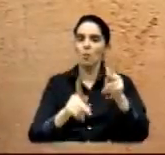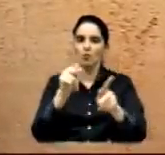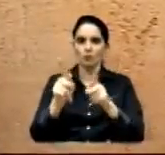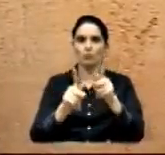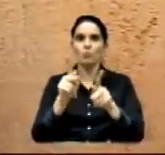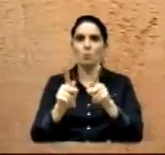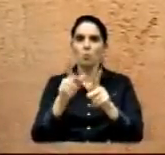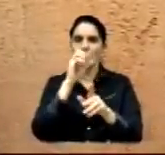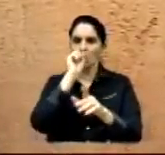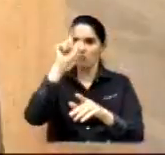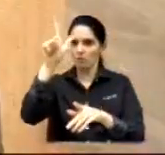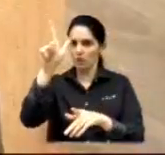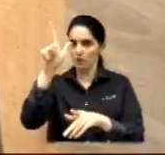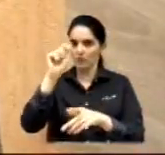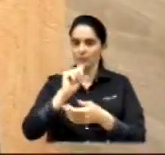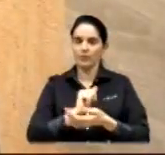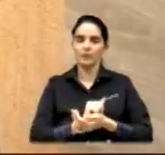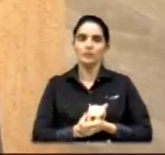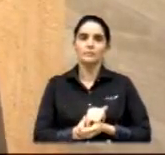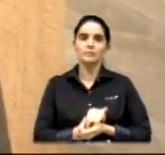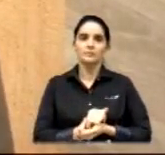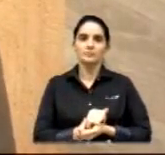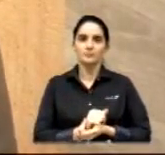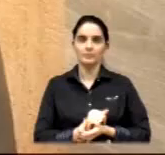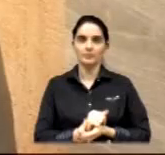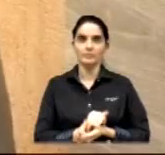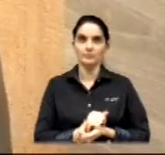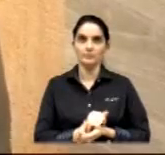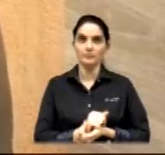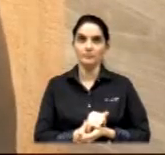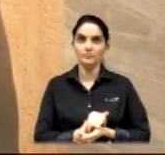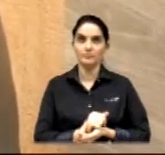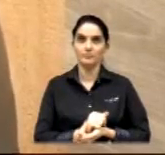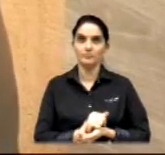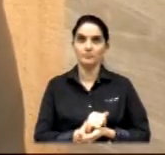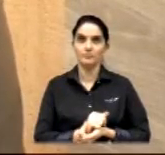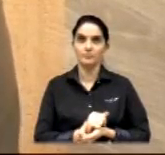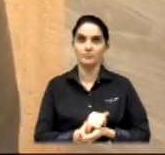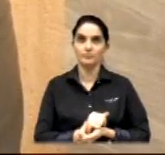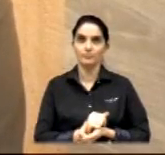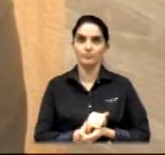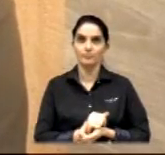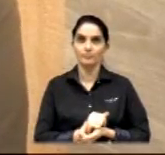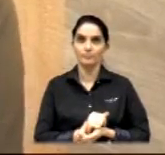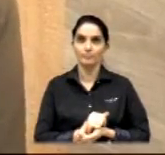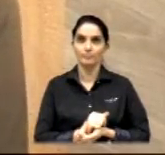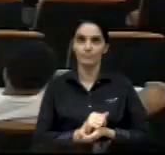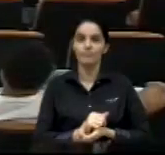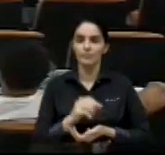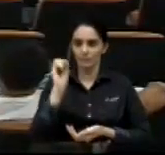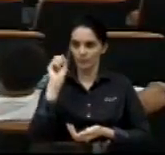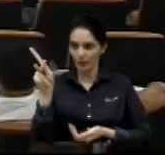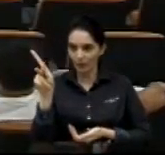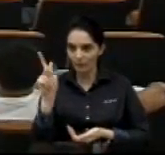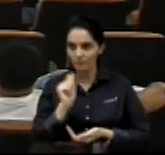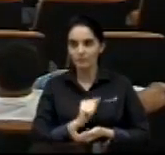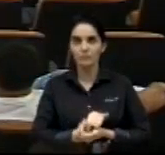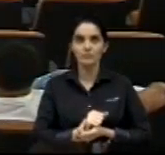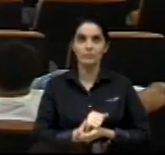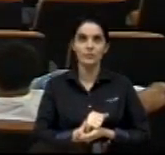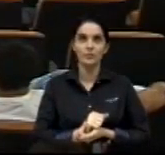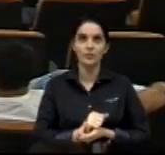relação a essa casa, né? É isso que se espera. Eu acho que é por aí. Ok?